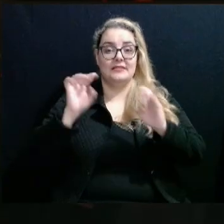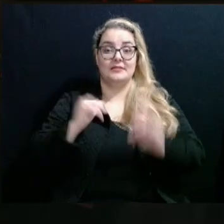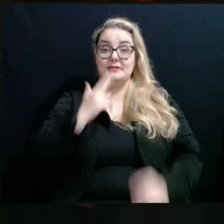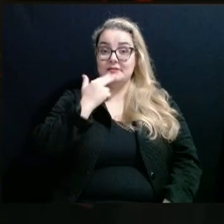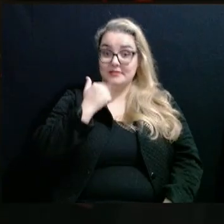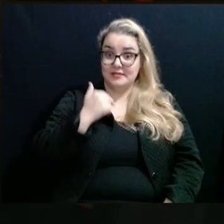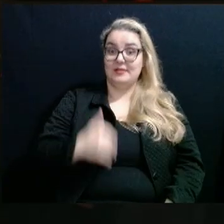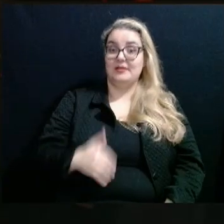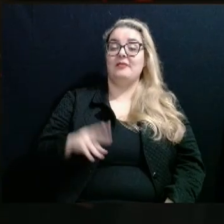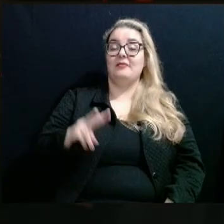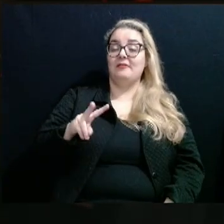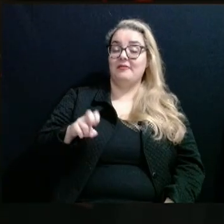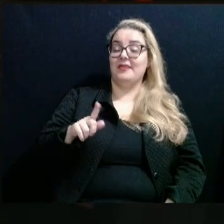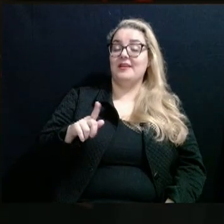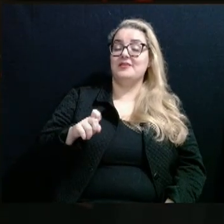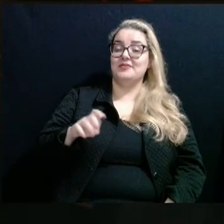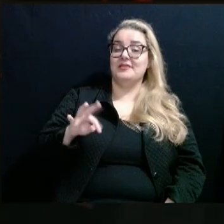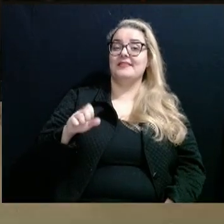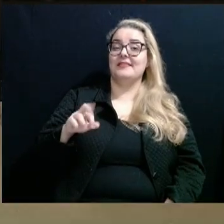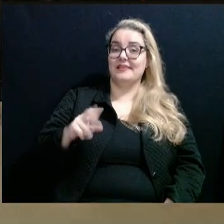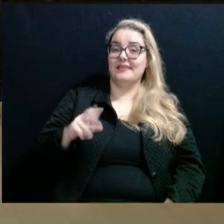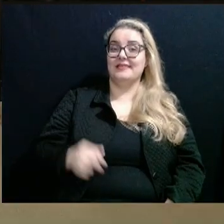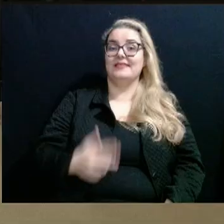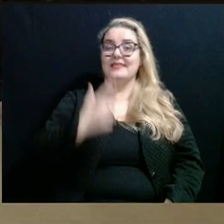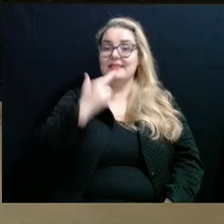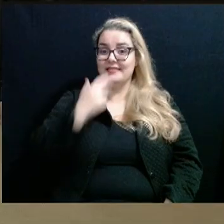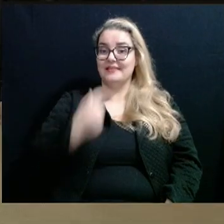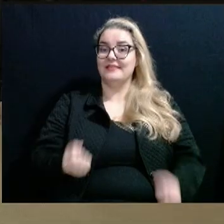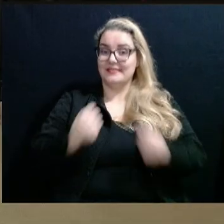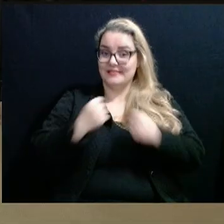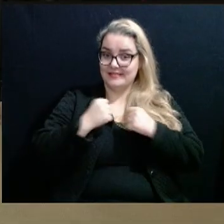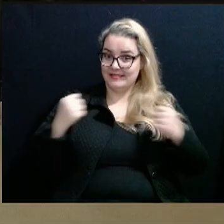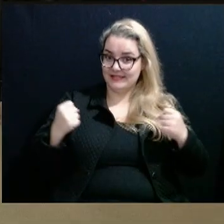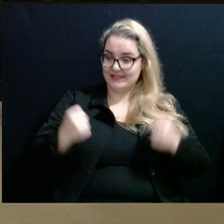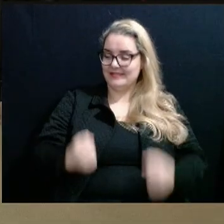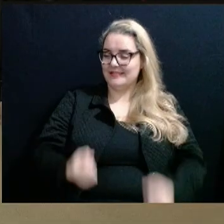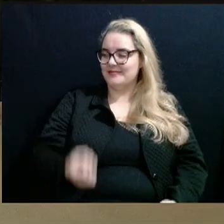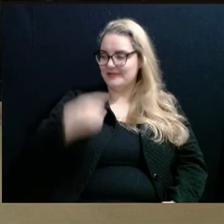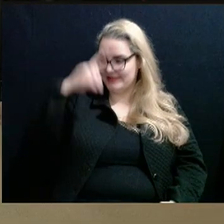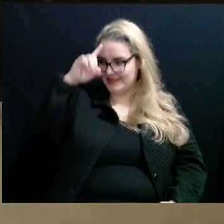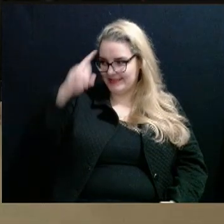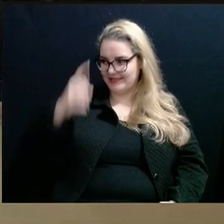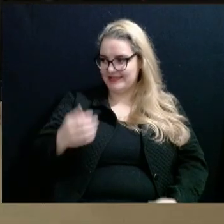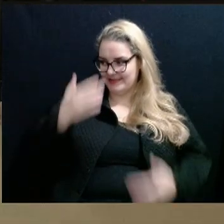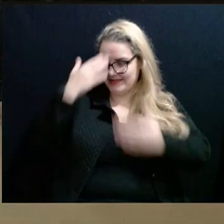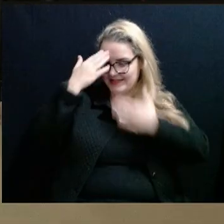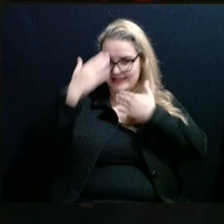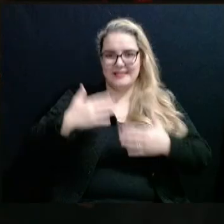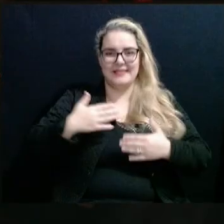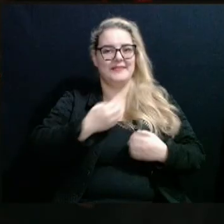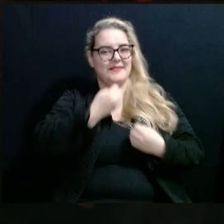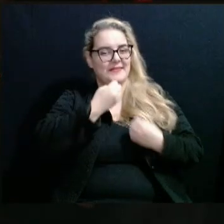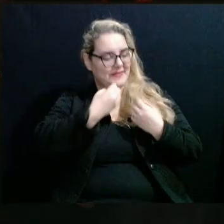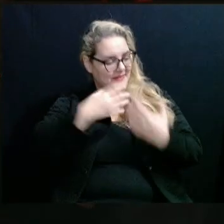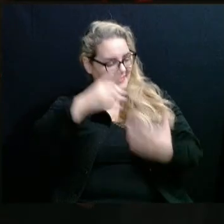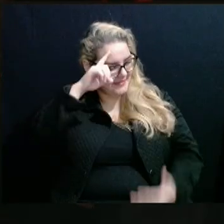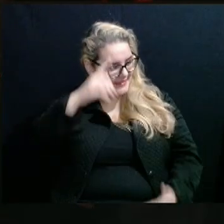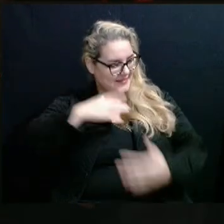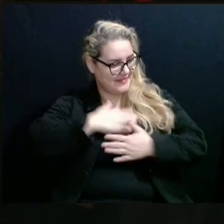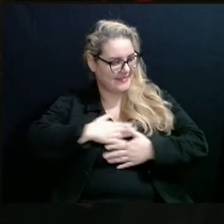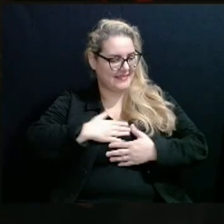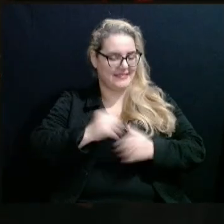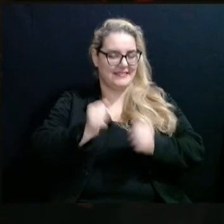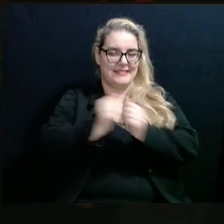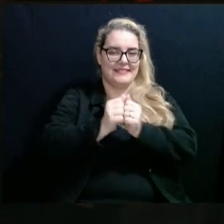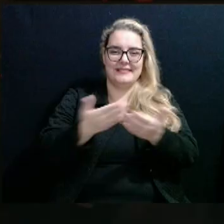nutrição esportiva. Bom dia, obrigada, Bom Priscila. dia, é um prazer estar aqui com vocês hoje. Prazer é todo nosso. Então, a